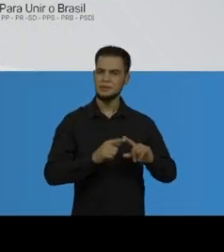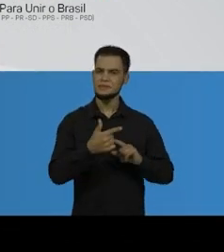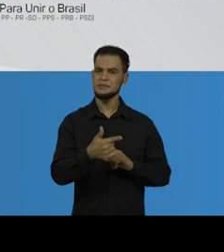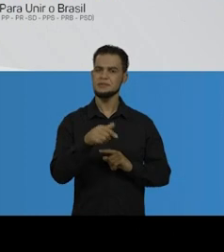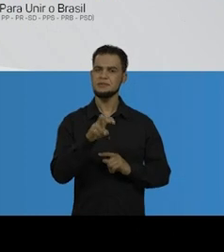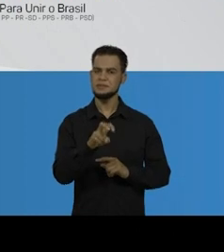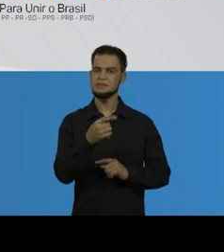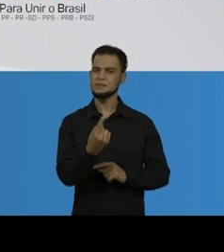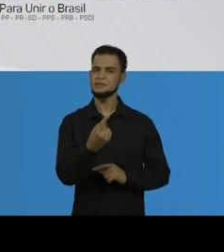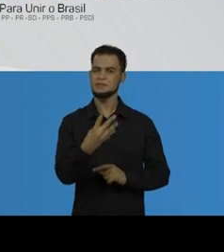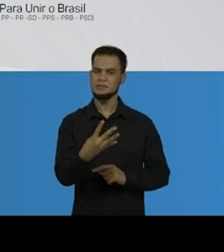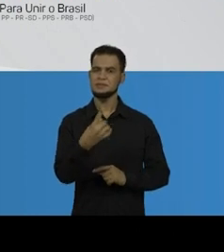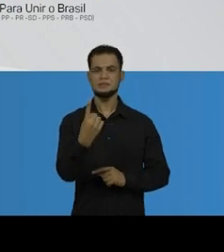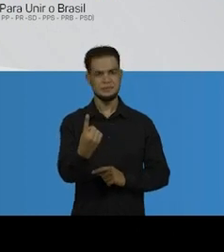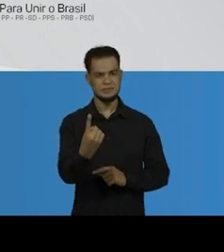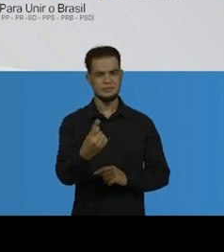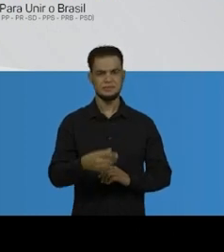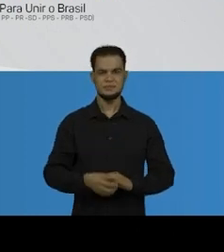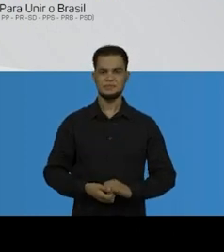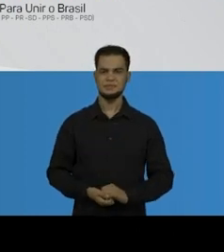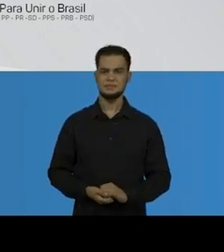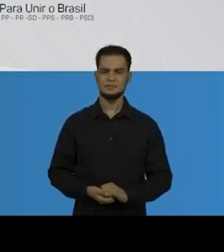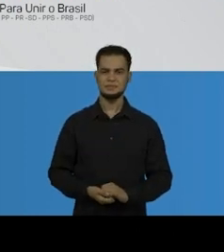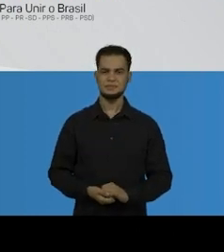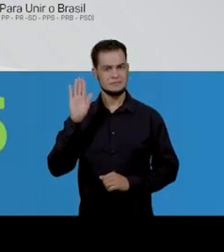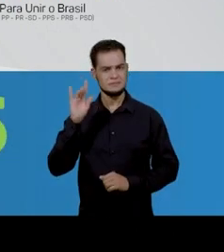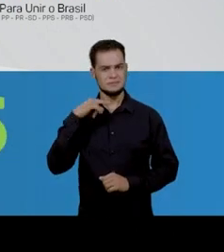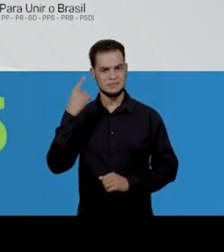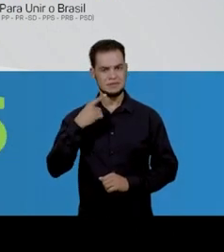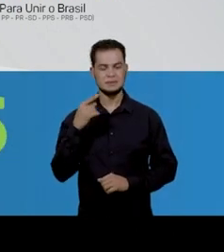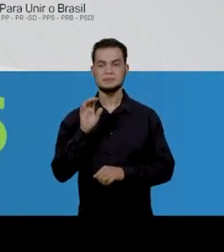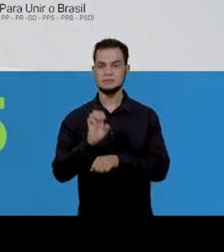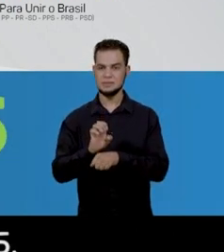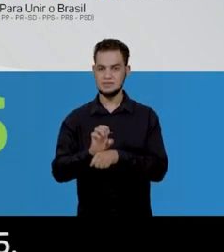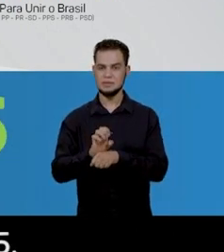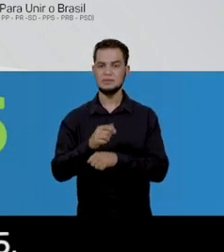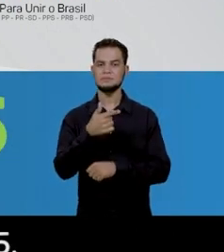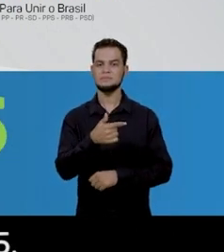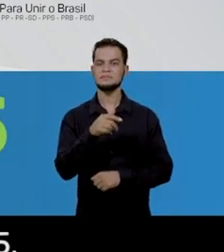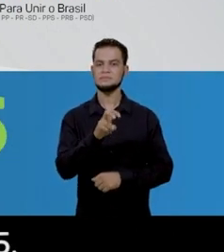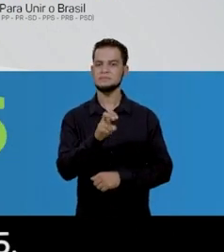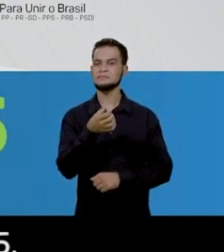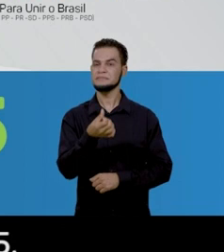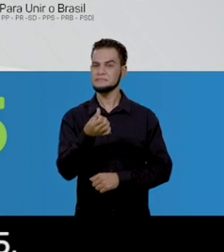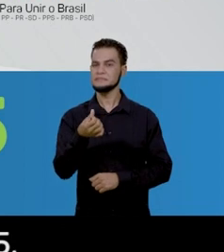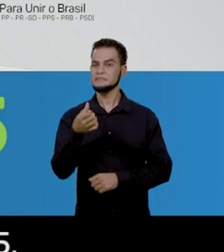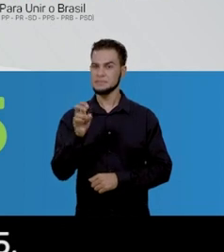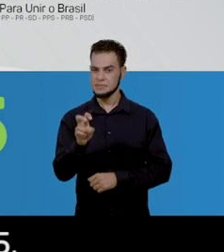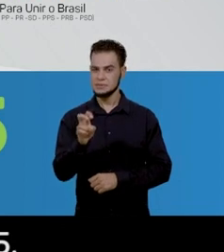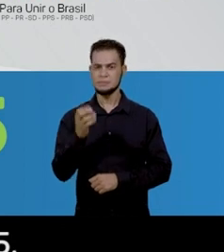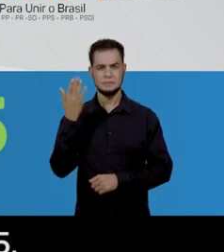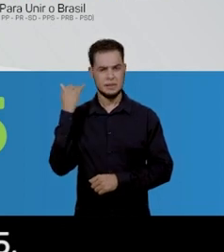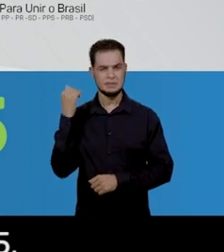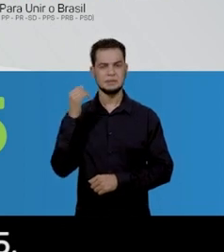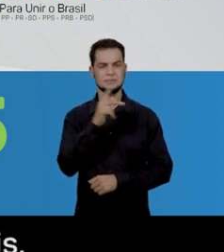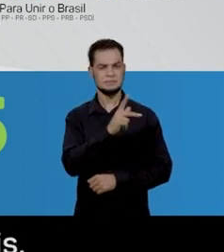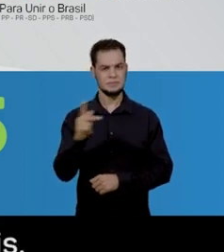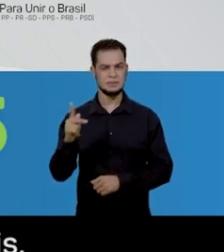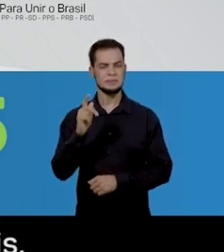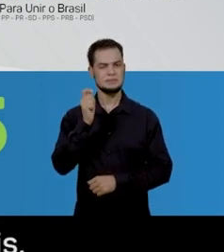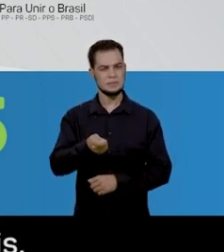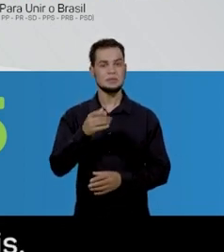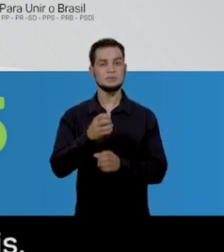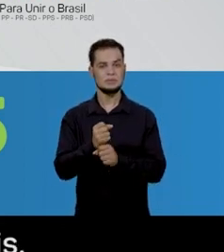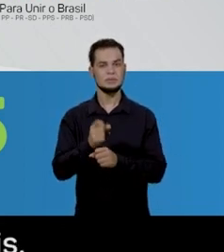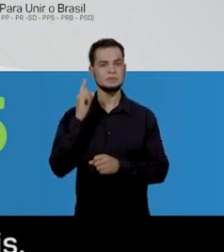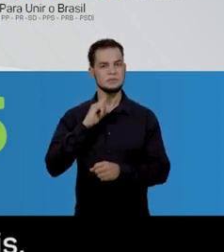Assembleia. 25141, Ione Pinheiro. Sou Toninho Andrada, candidato a deputado estadual com o número 25665. Fui